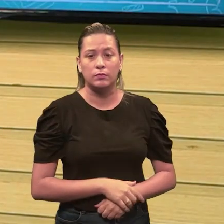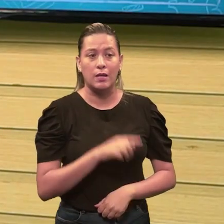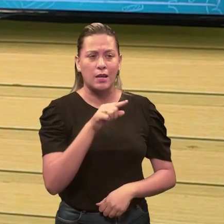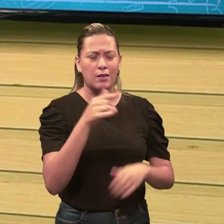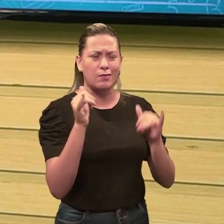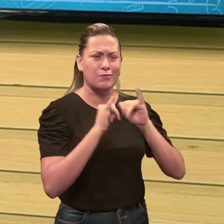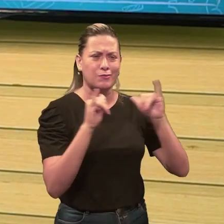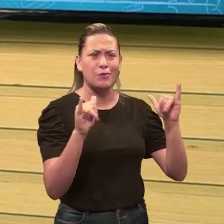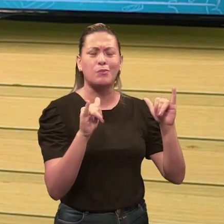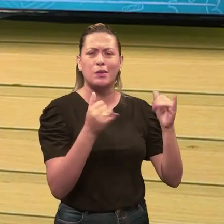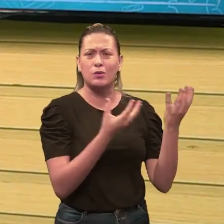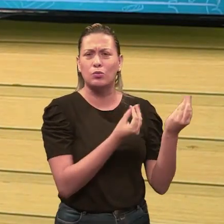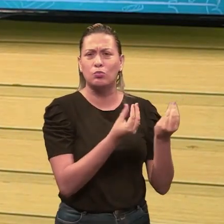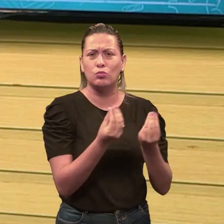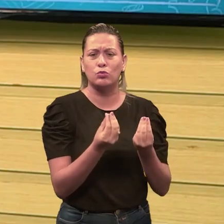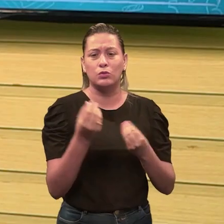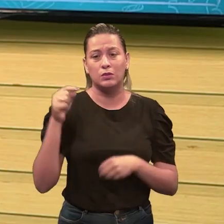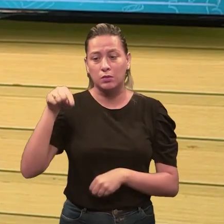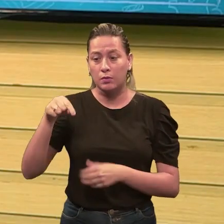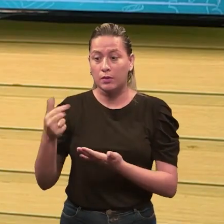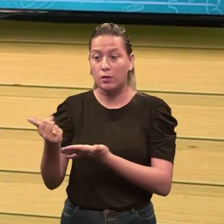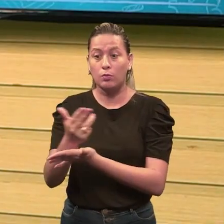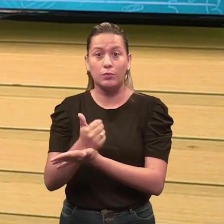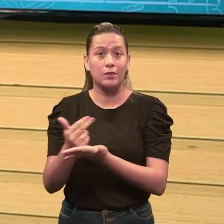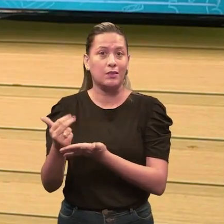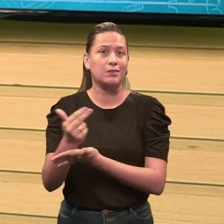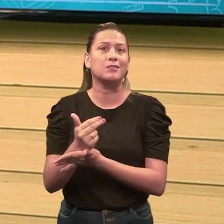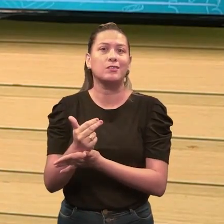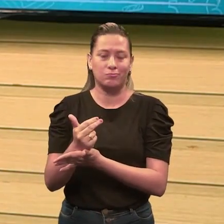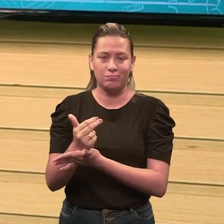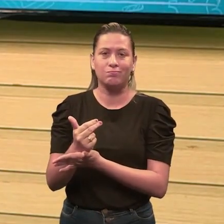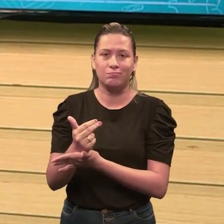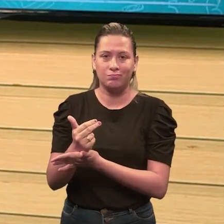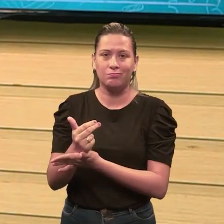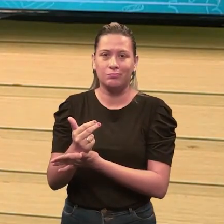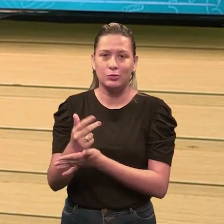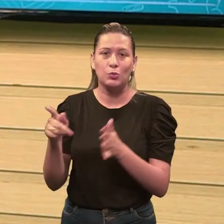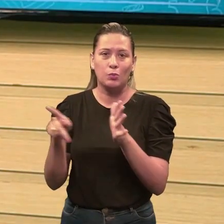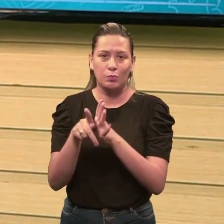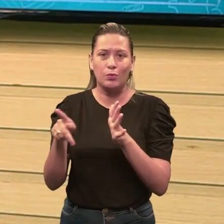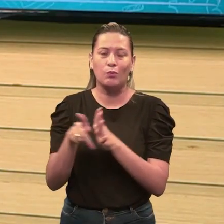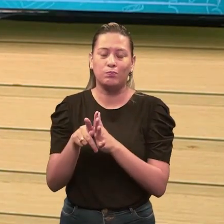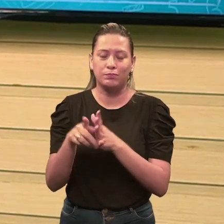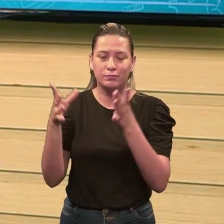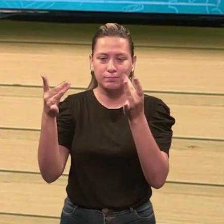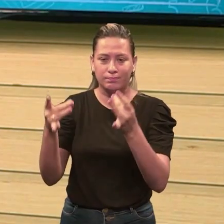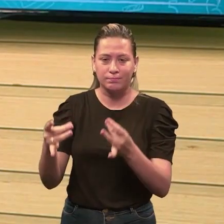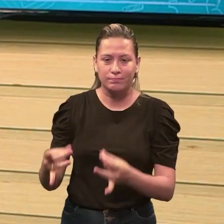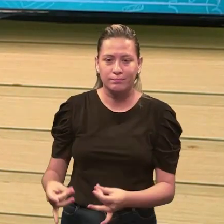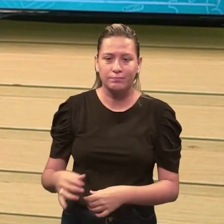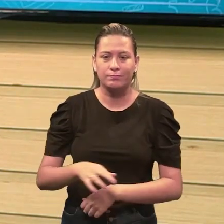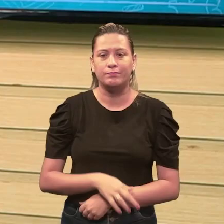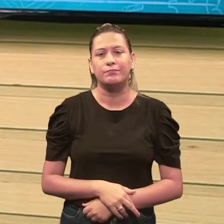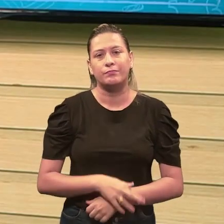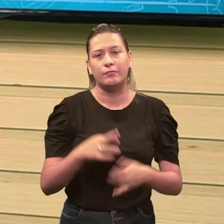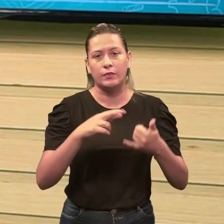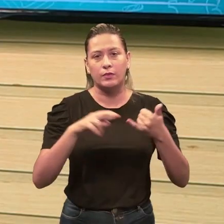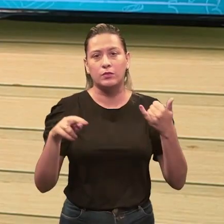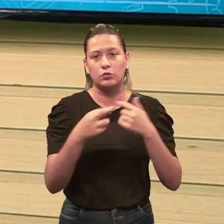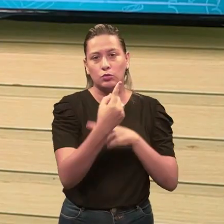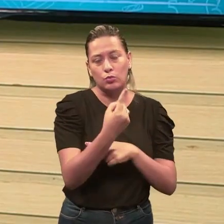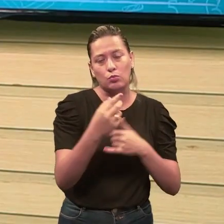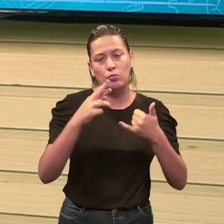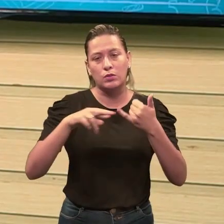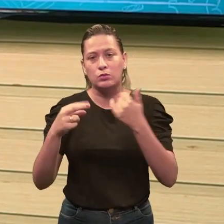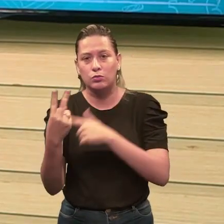só que aqui é muita informação, aí ele traz o desenho aqui só dos componentezinhos específicos, né? Então tá aqui o resistor